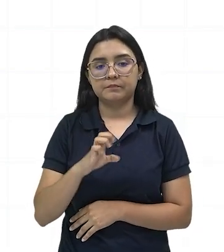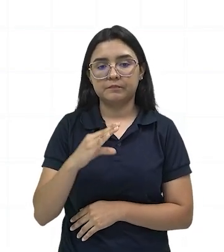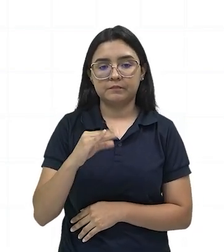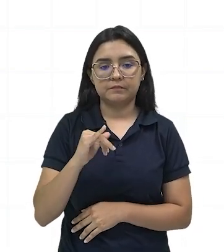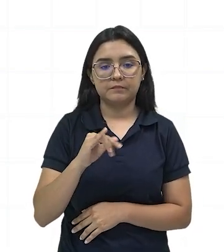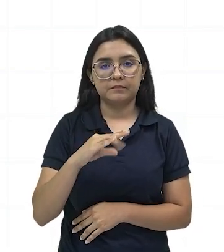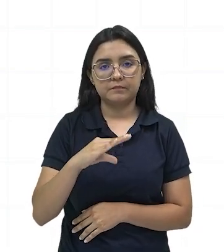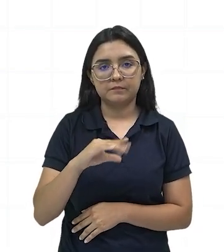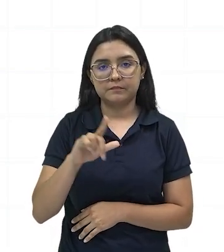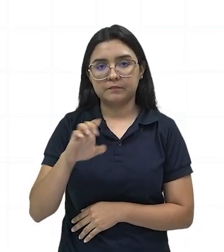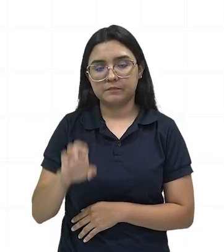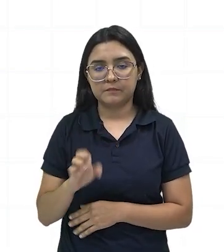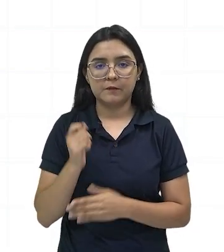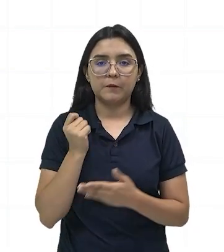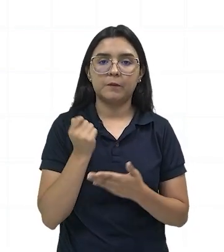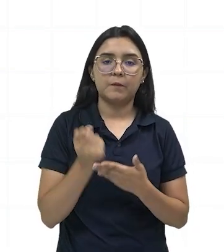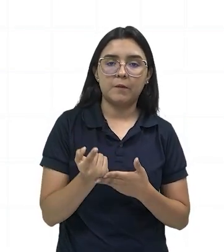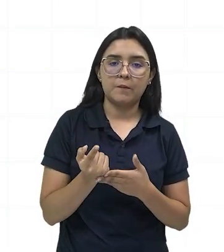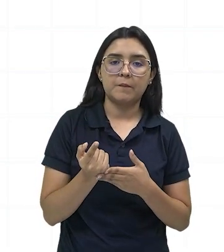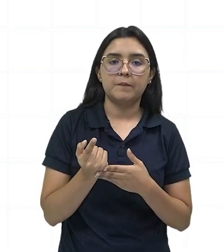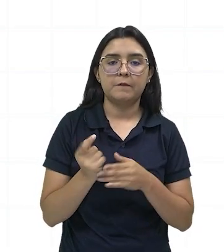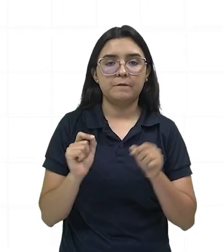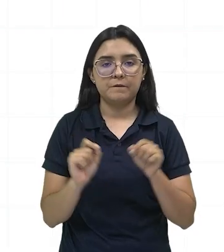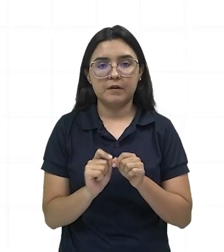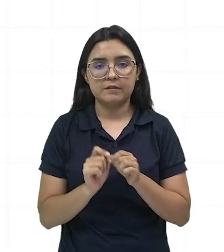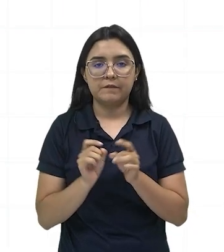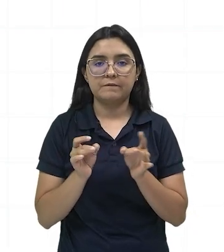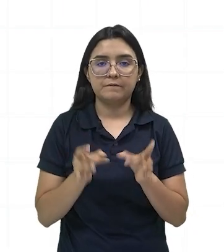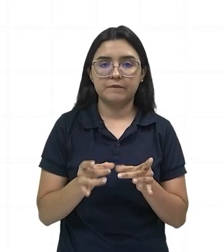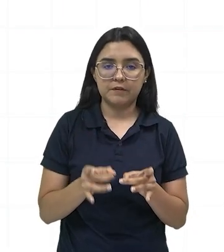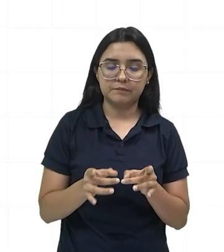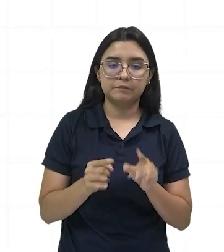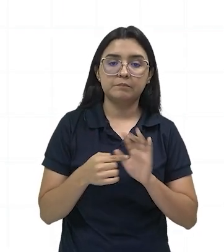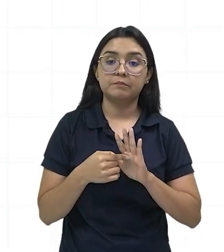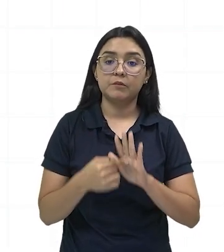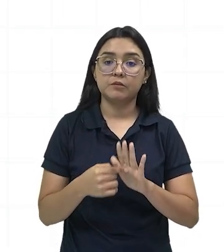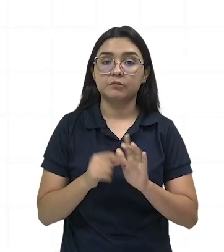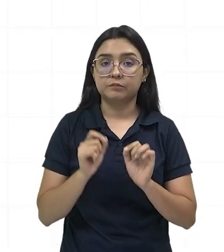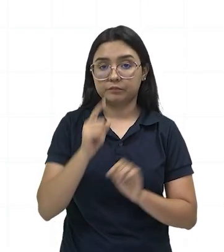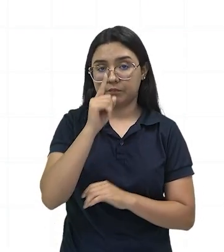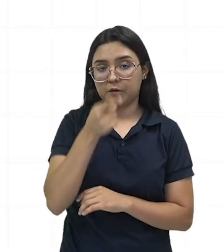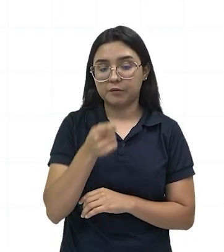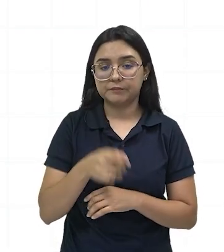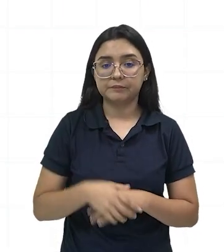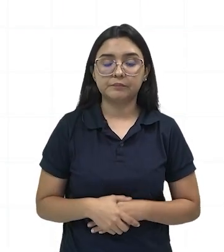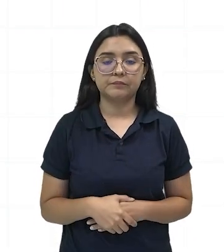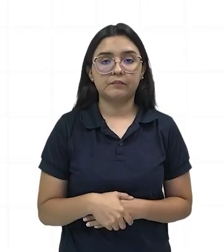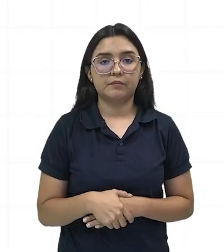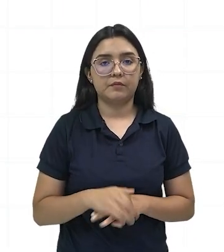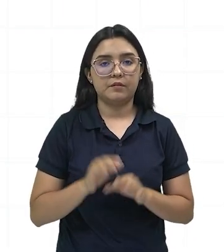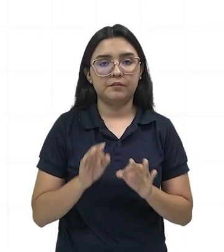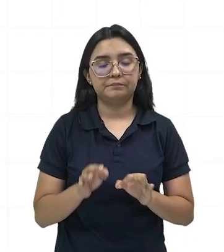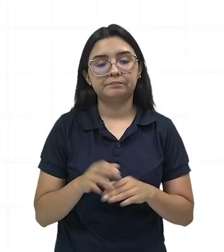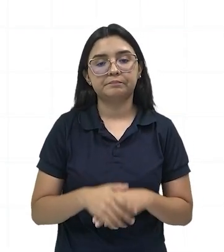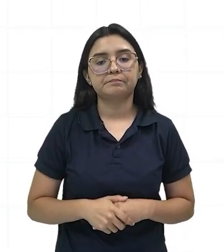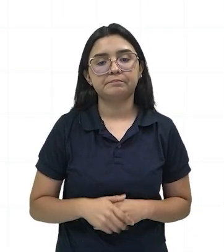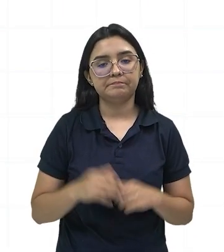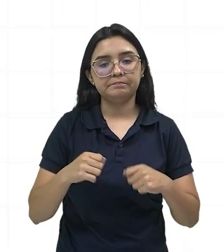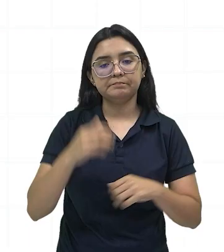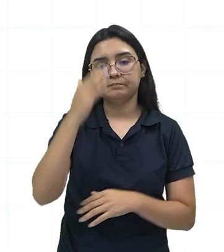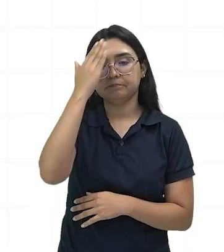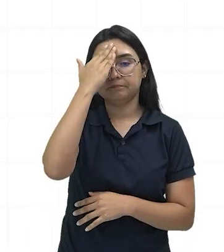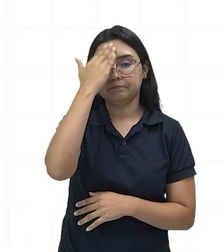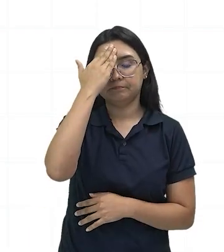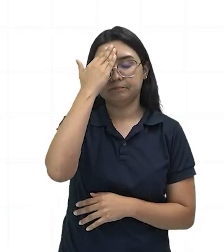venda, faça. Todos eles indicando uma ordem, perfeito? Então a gente tem que ter essas noções